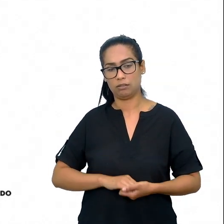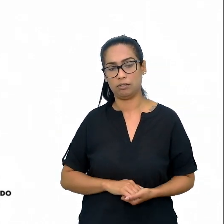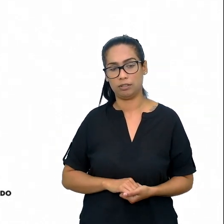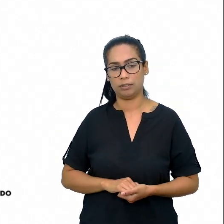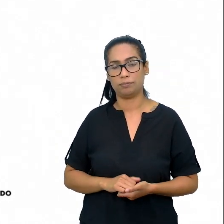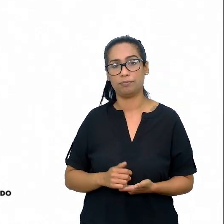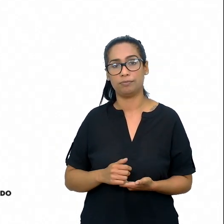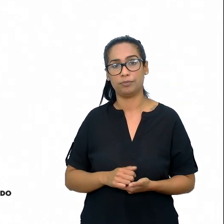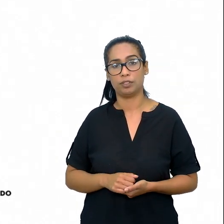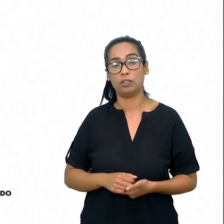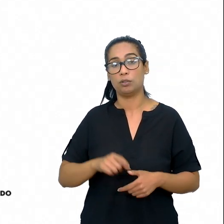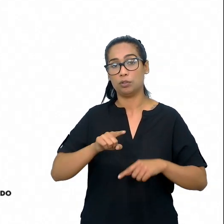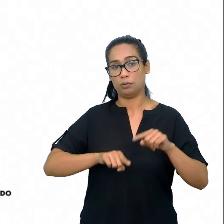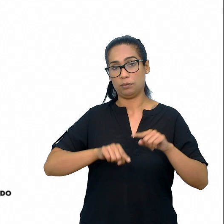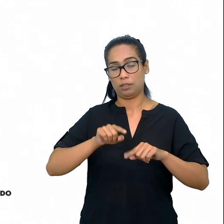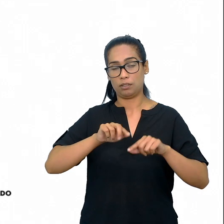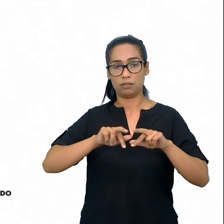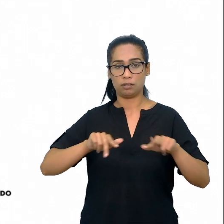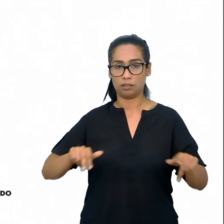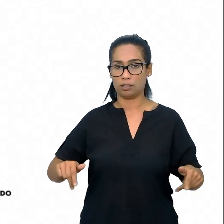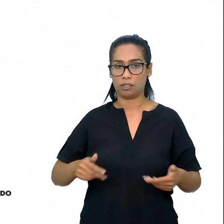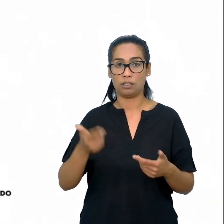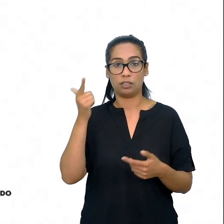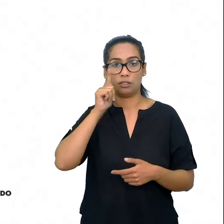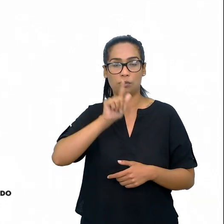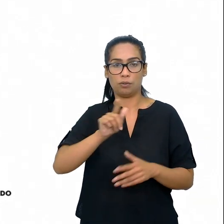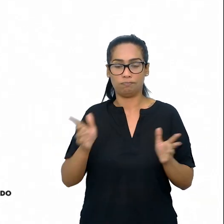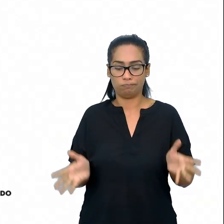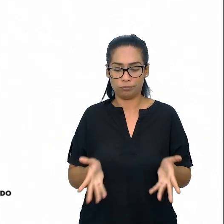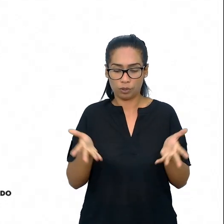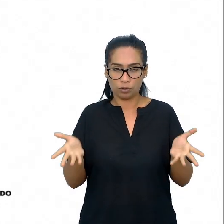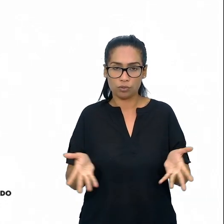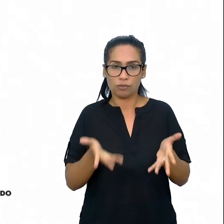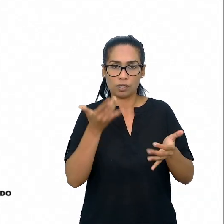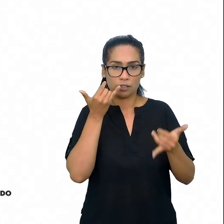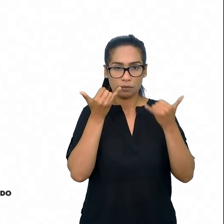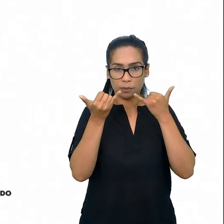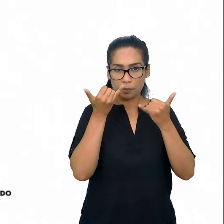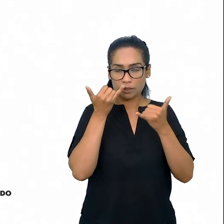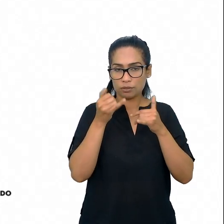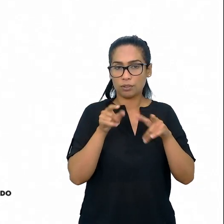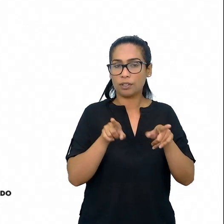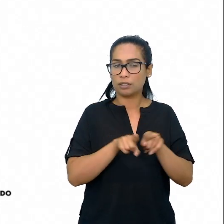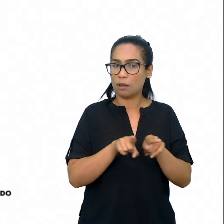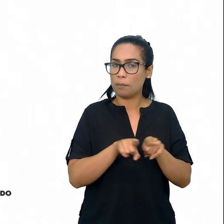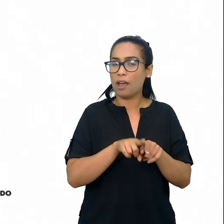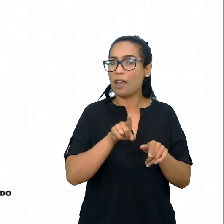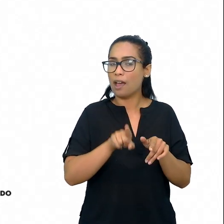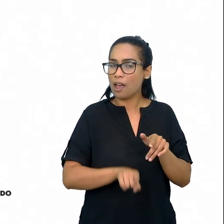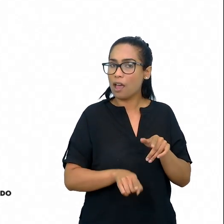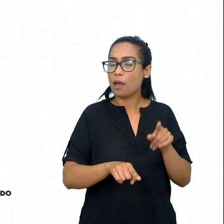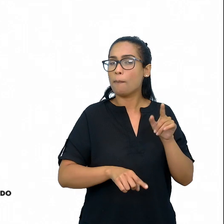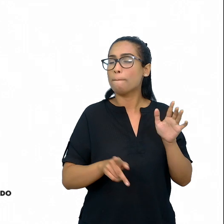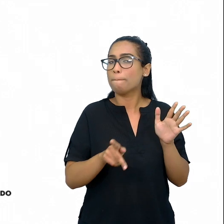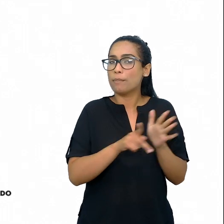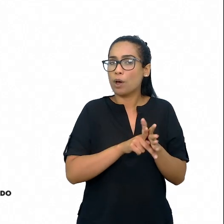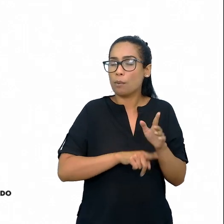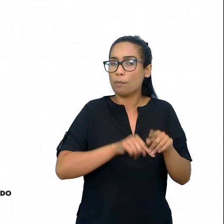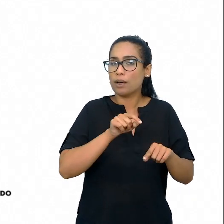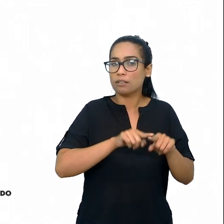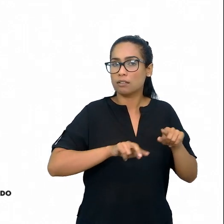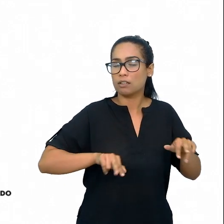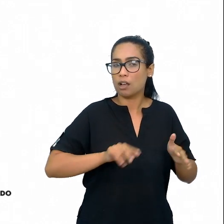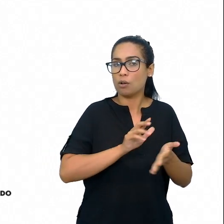que os materiais que nos embasam para as formações de agora tem sido o material do Currículo em Ação,